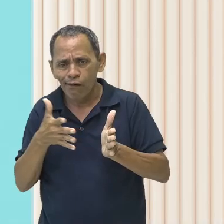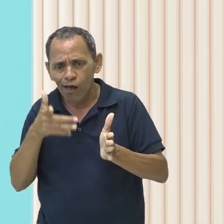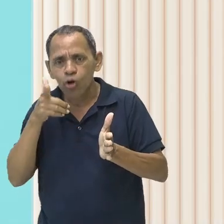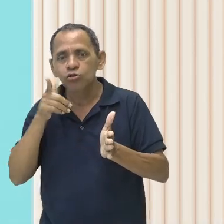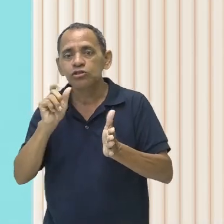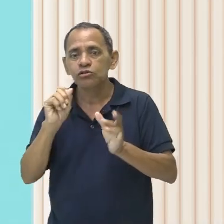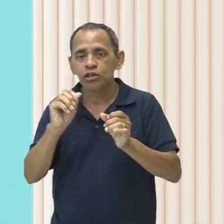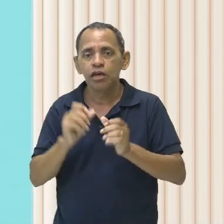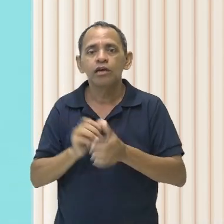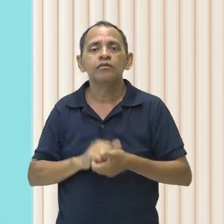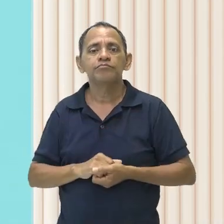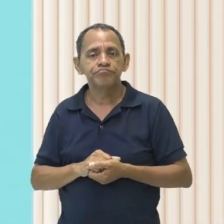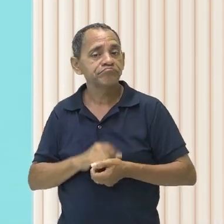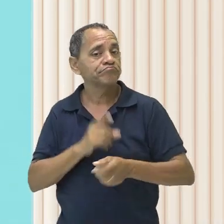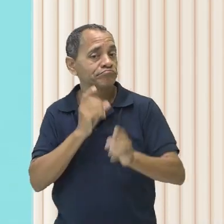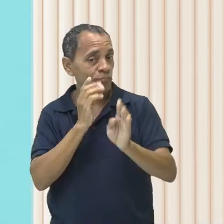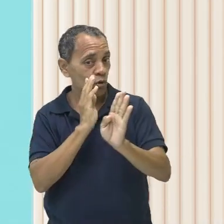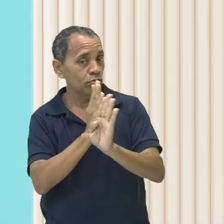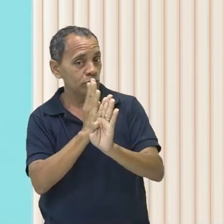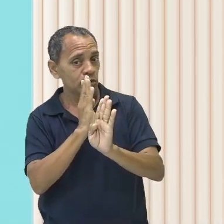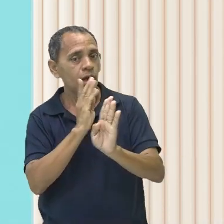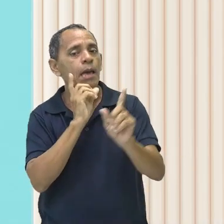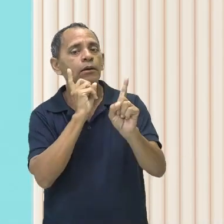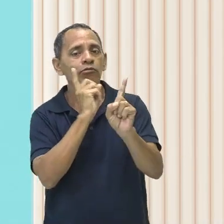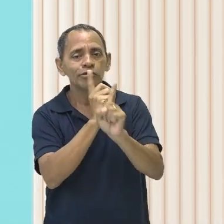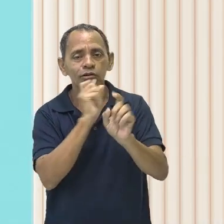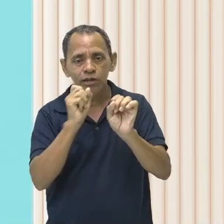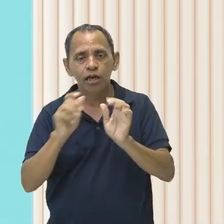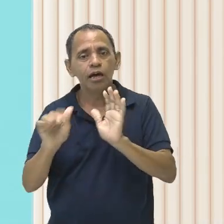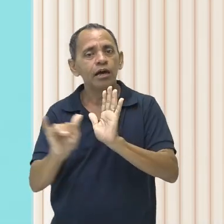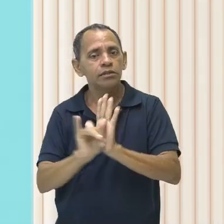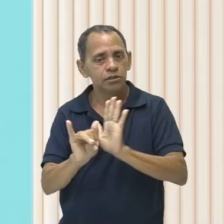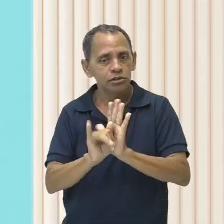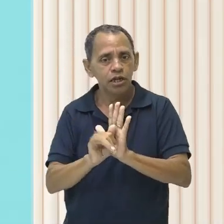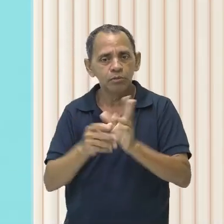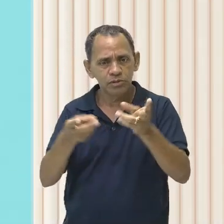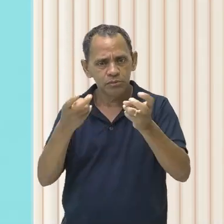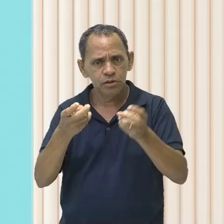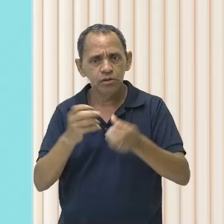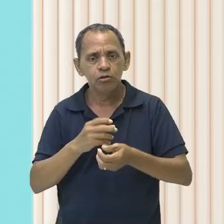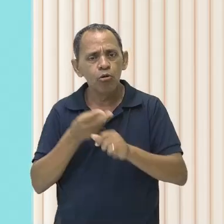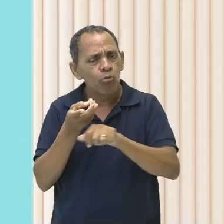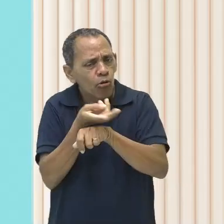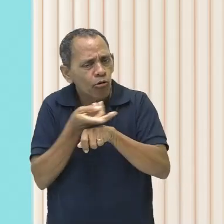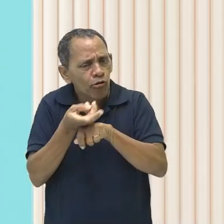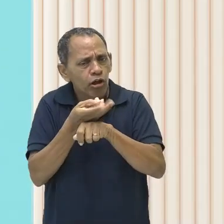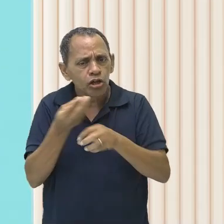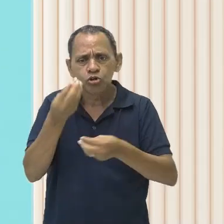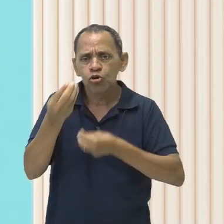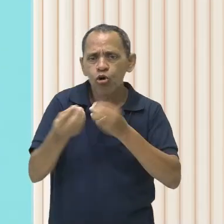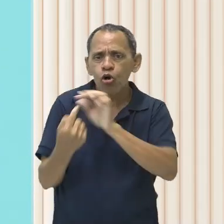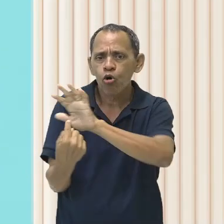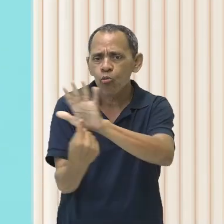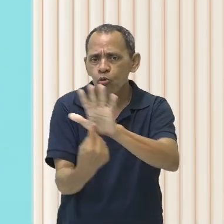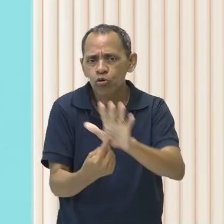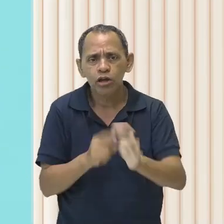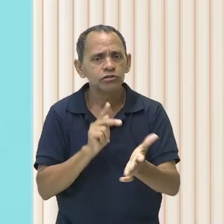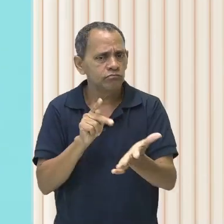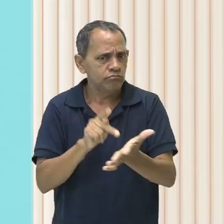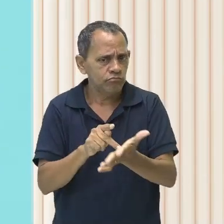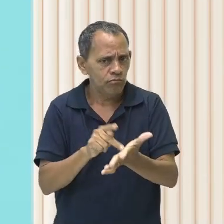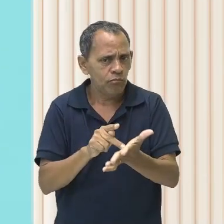encontrar nossa identidade. Percebem? Se vocês perceberem, a gente vem buscando essa identidade, mostrar o